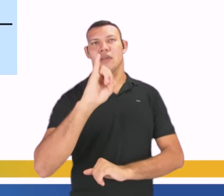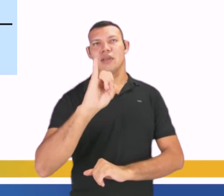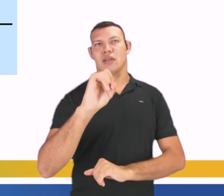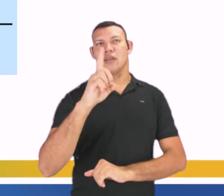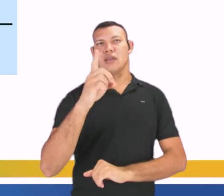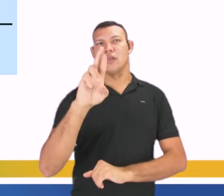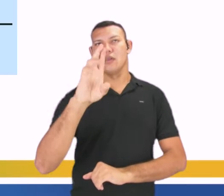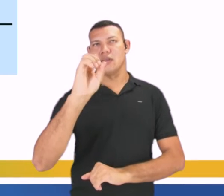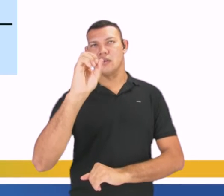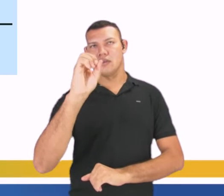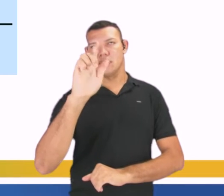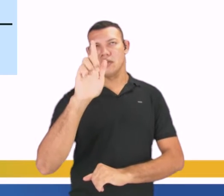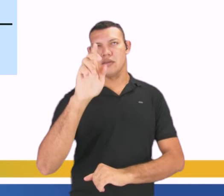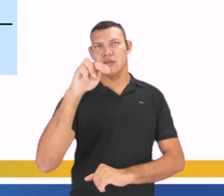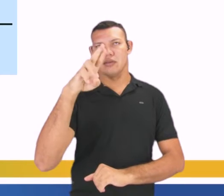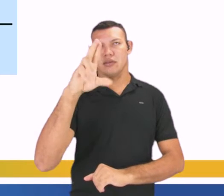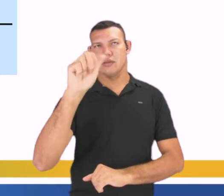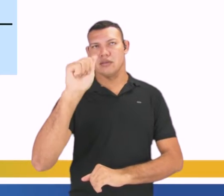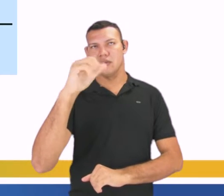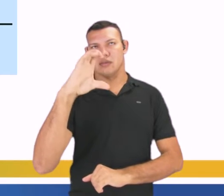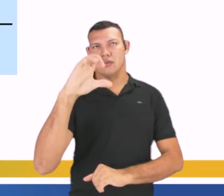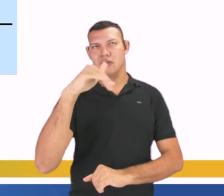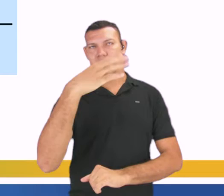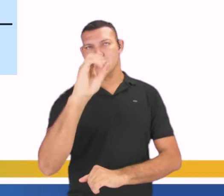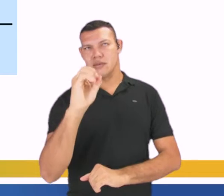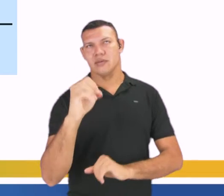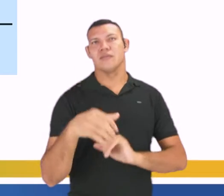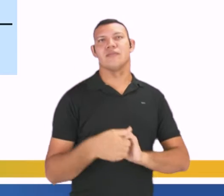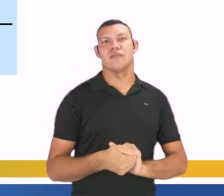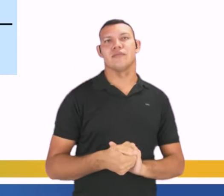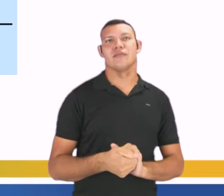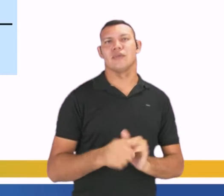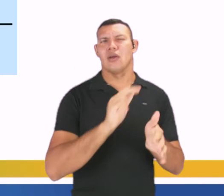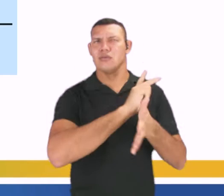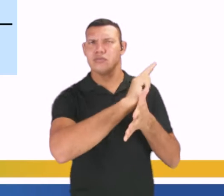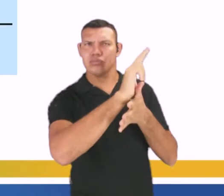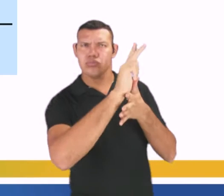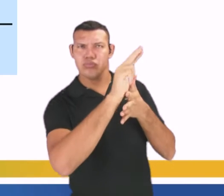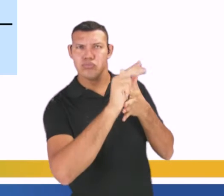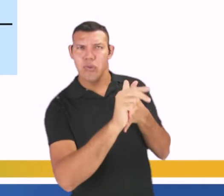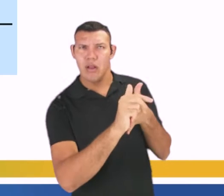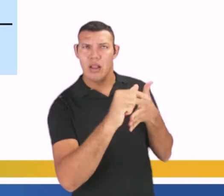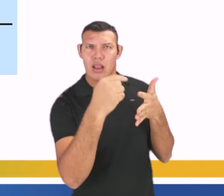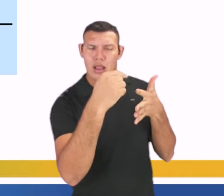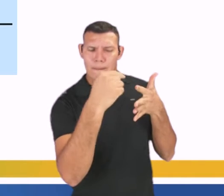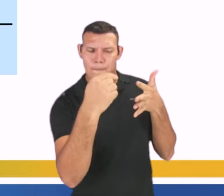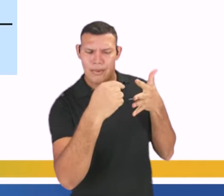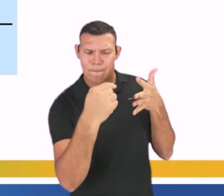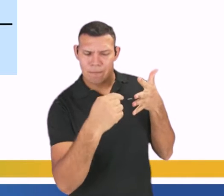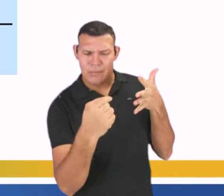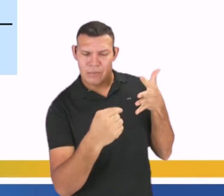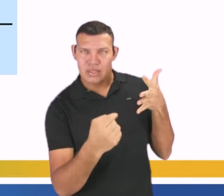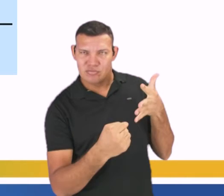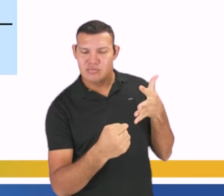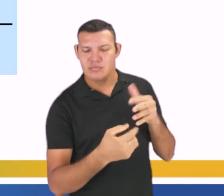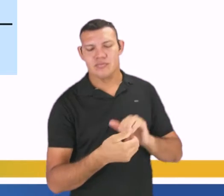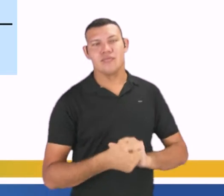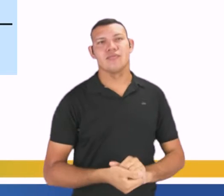halogenação, haletos de hidrogênio, que é o HX, água